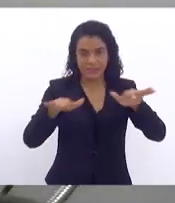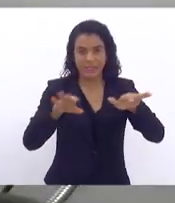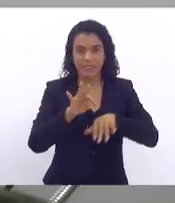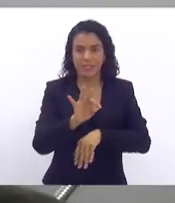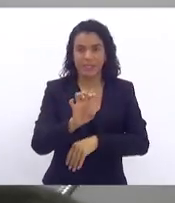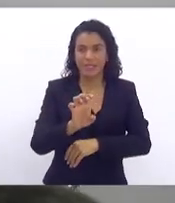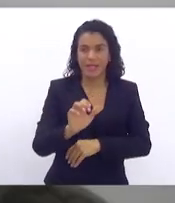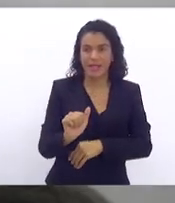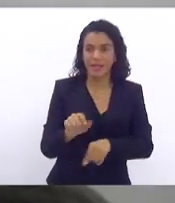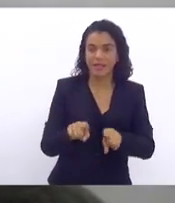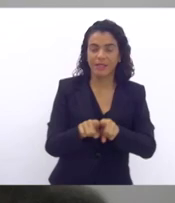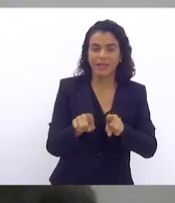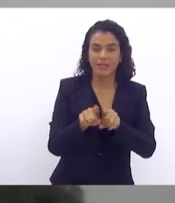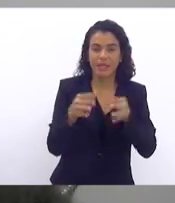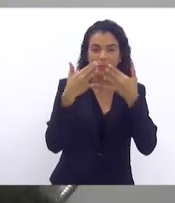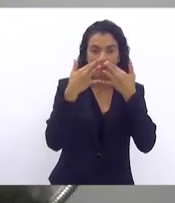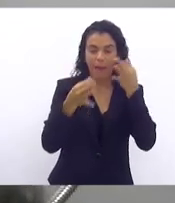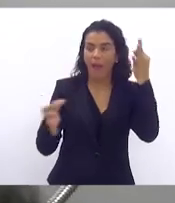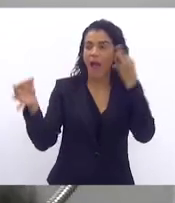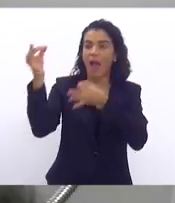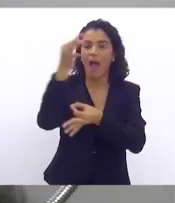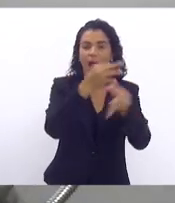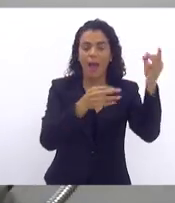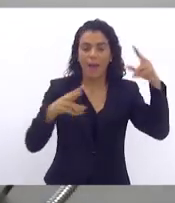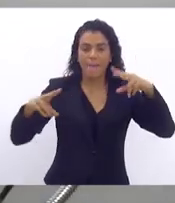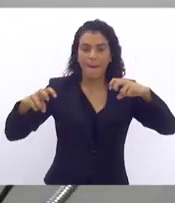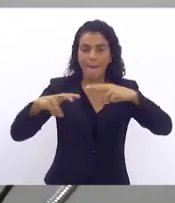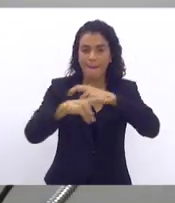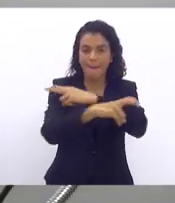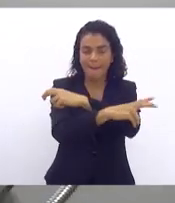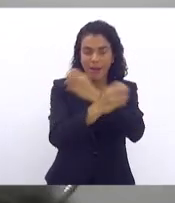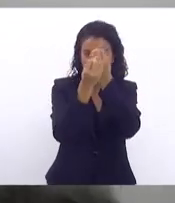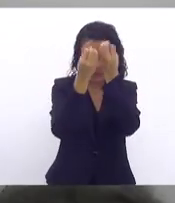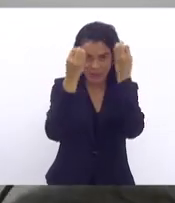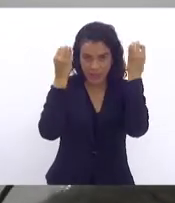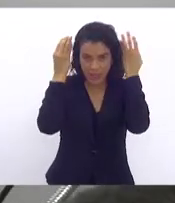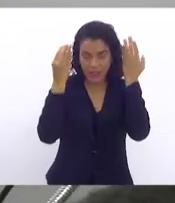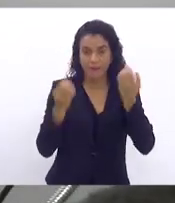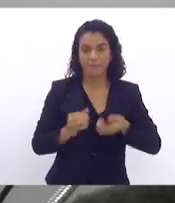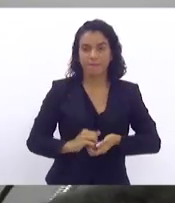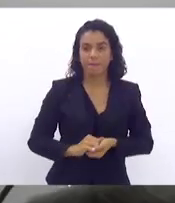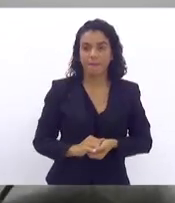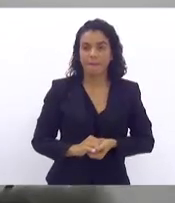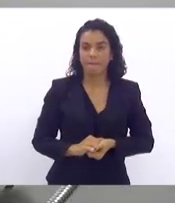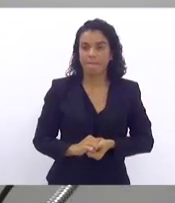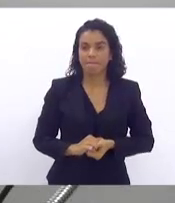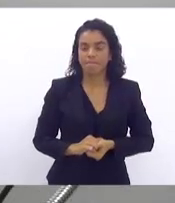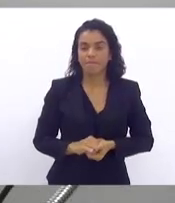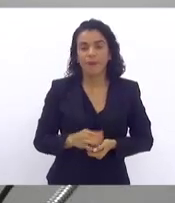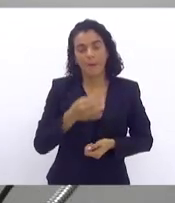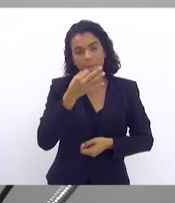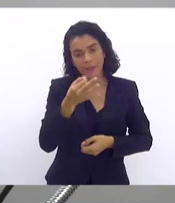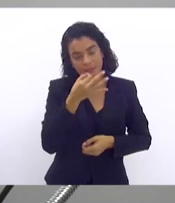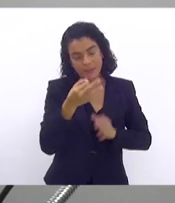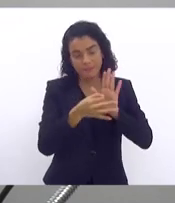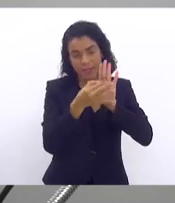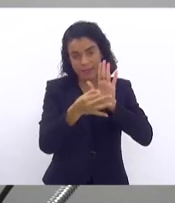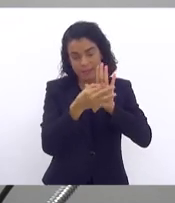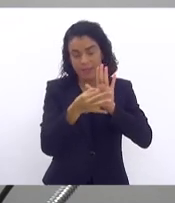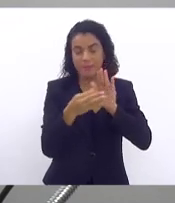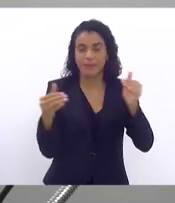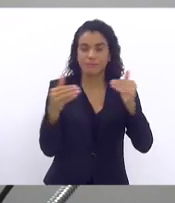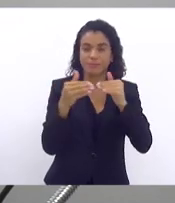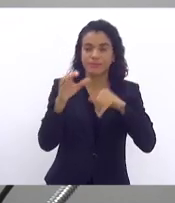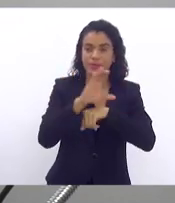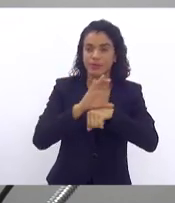e transtorno de déficit de atenção e hiperatividade, TDAH. Parecer é pela constitucionalidade. Em